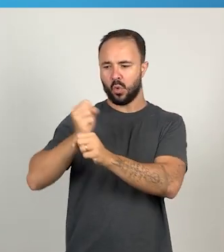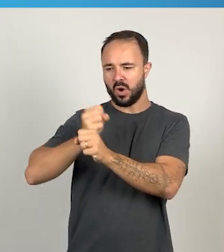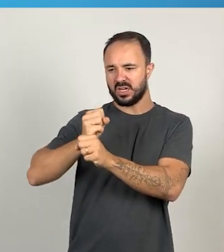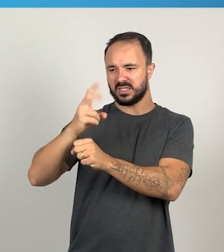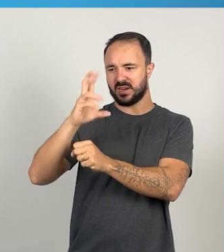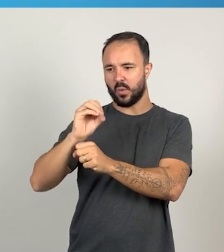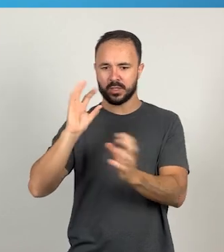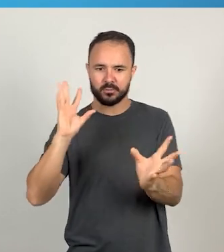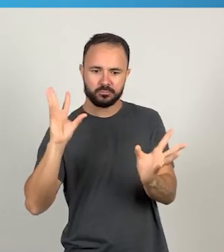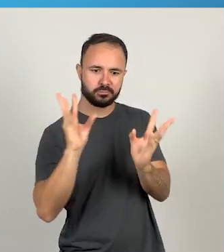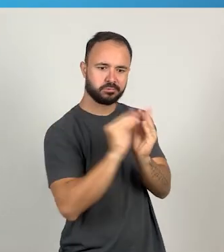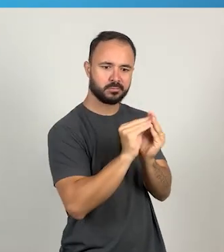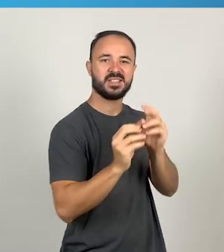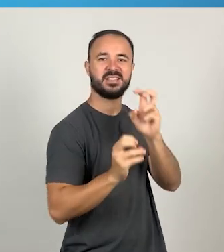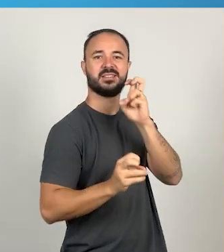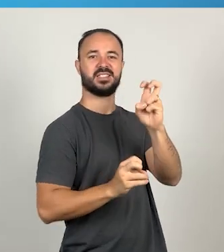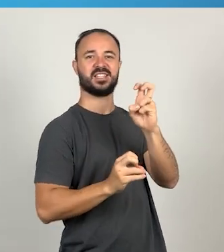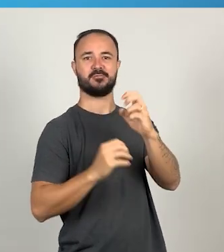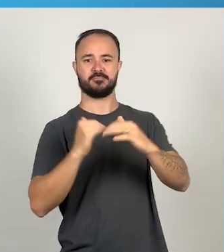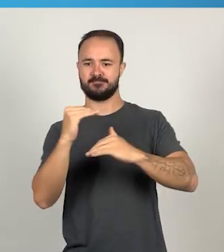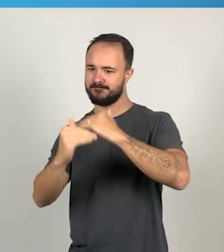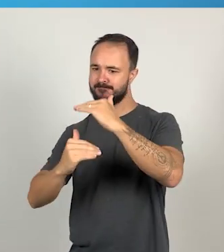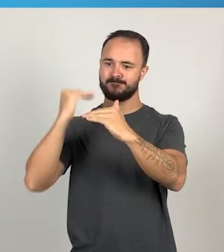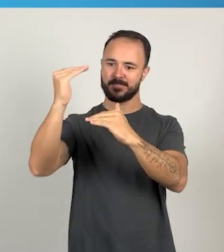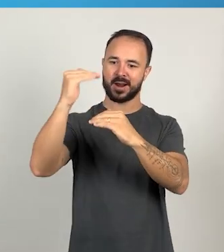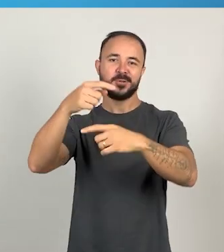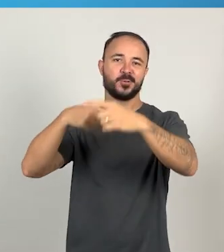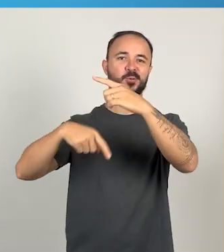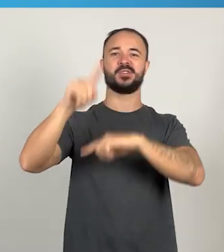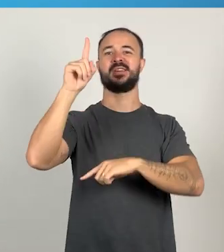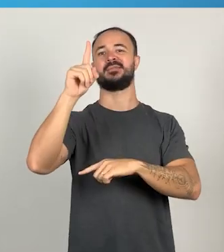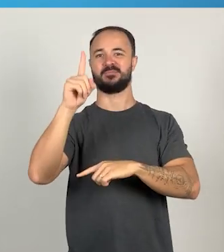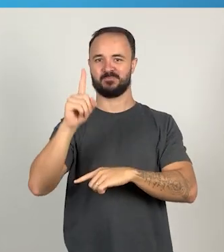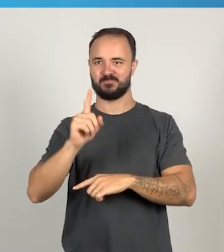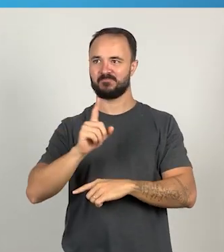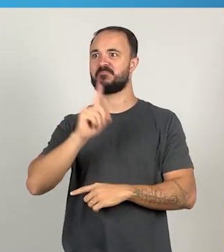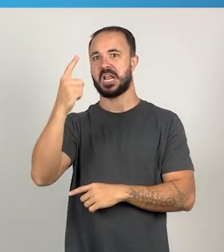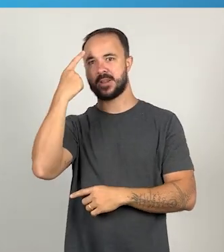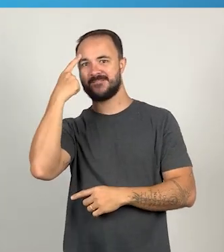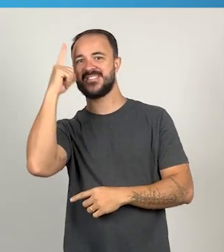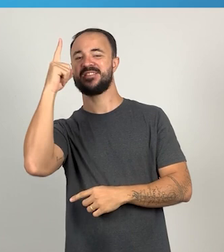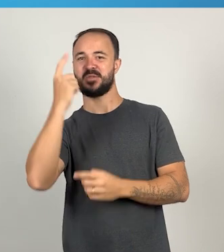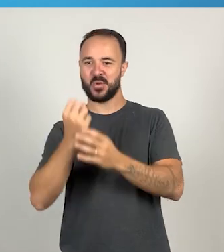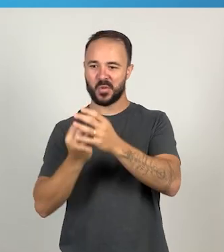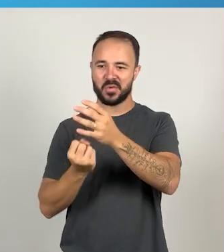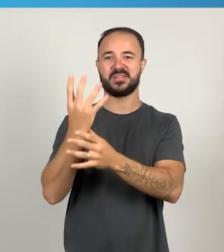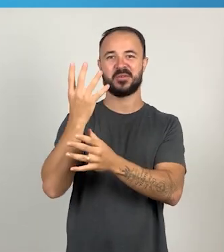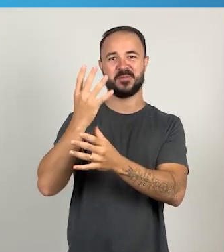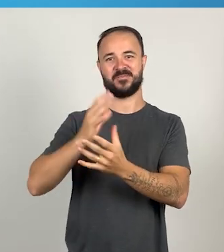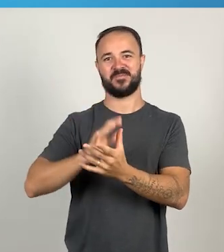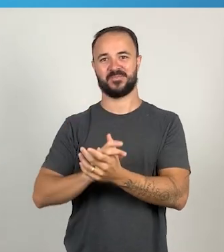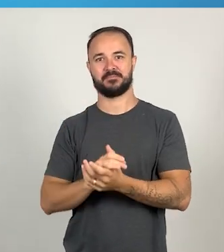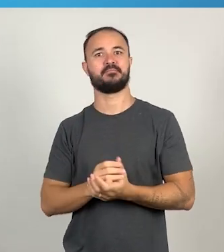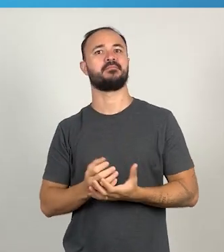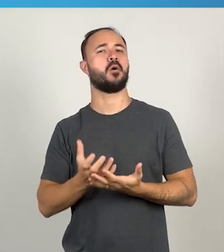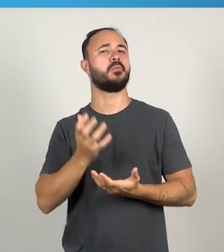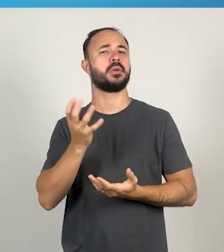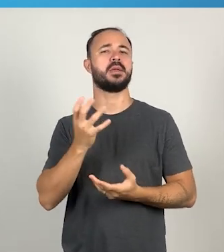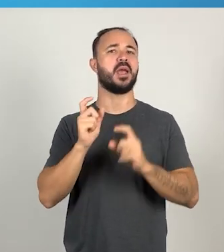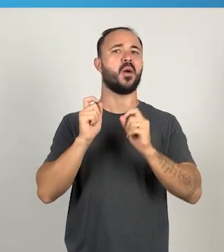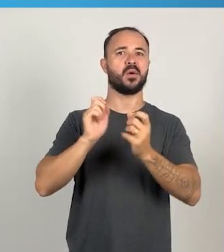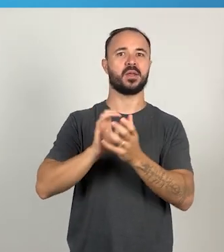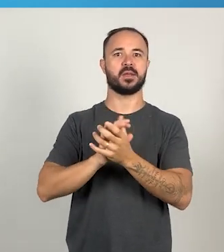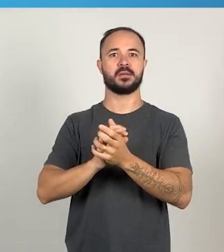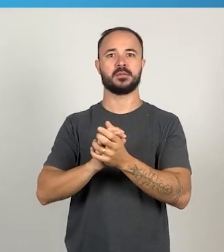5 em relação a desenvolvimento, prosperidade e tal. Ele quer integrar o território do Brasil. O que é